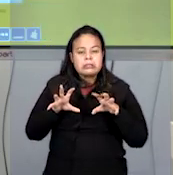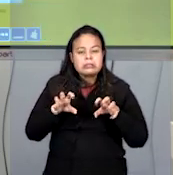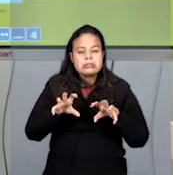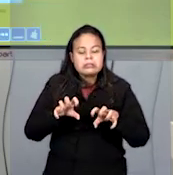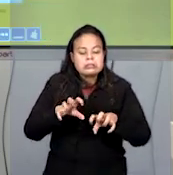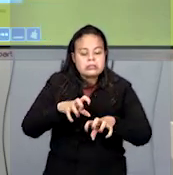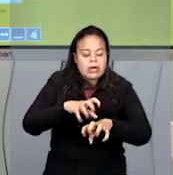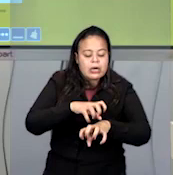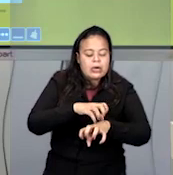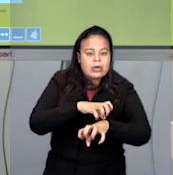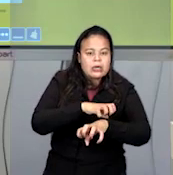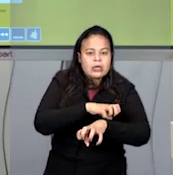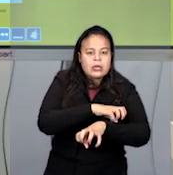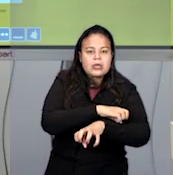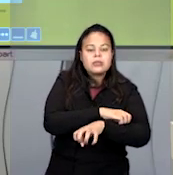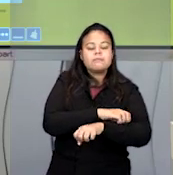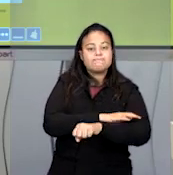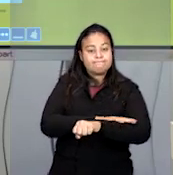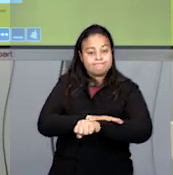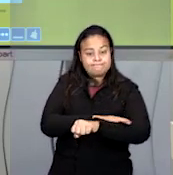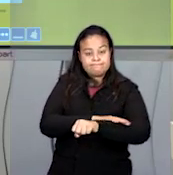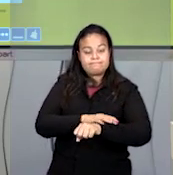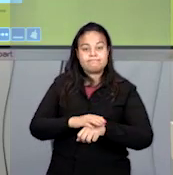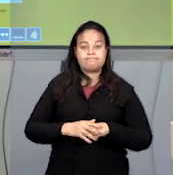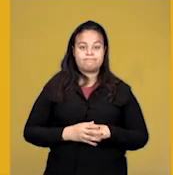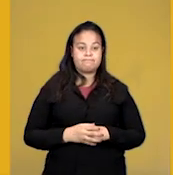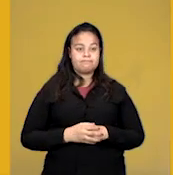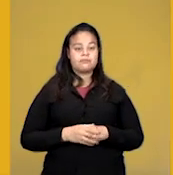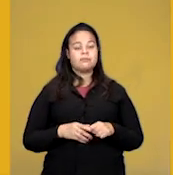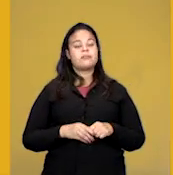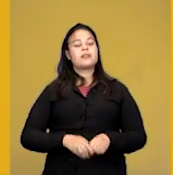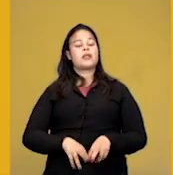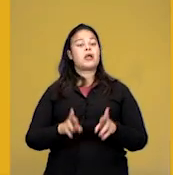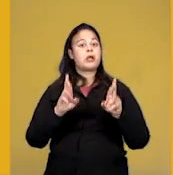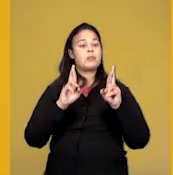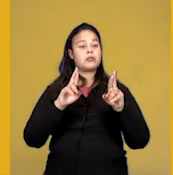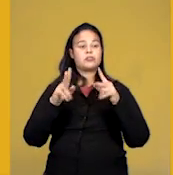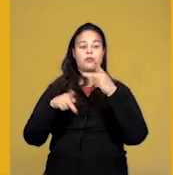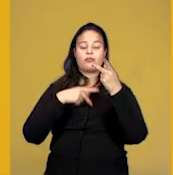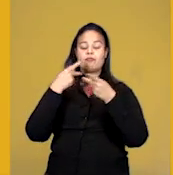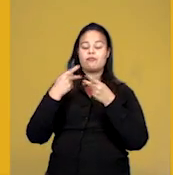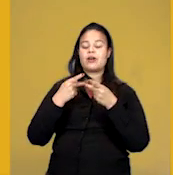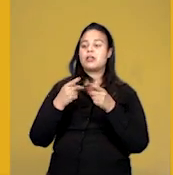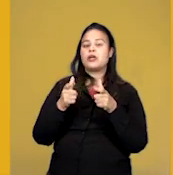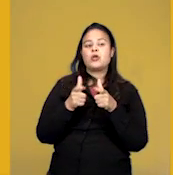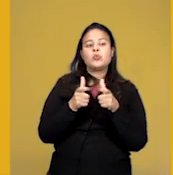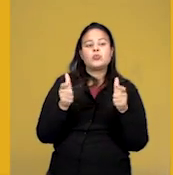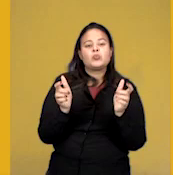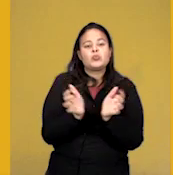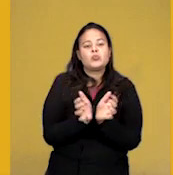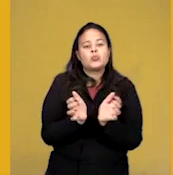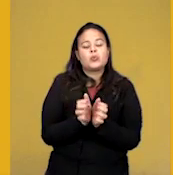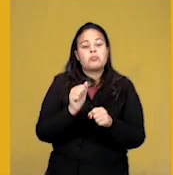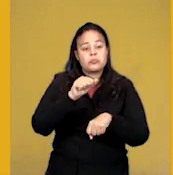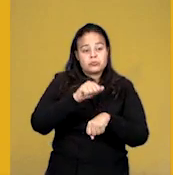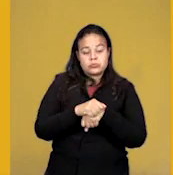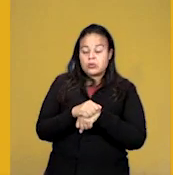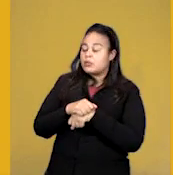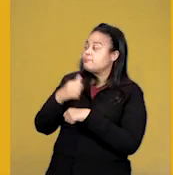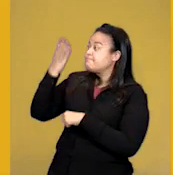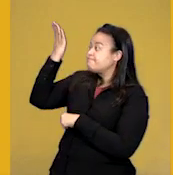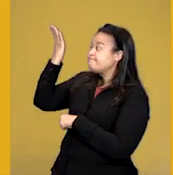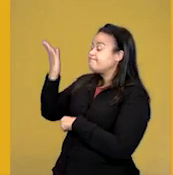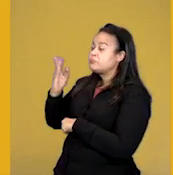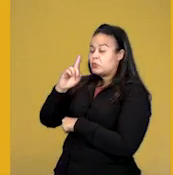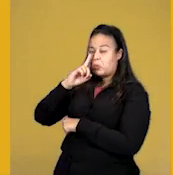Bom, eu prometi que eu ia falar sobre os resíduos sólidos e aqui, o que eu quero dizer para vocês? Que ao mesmo tempo